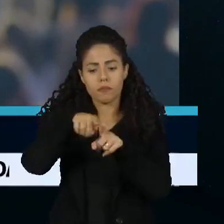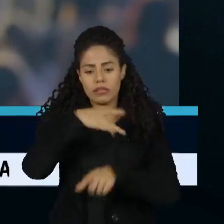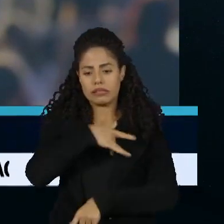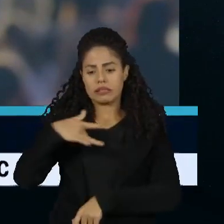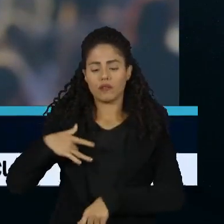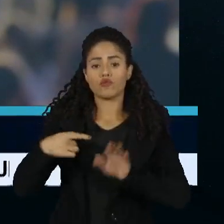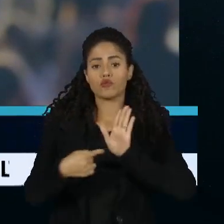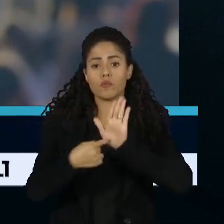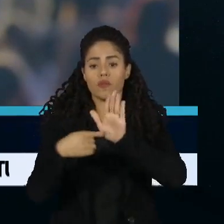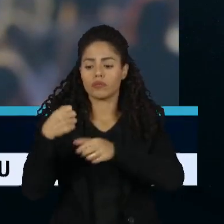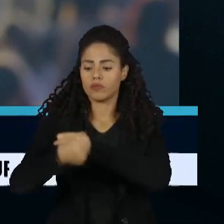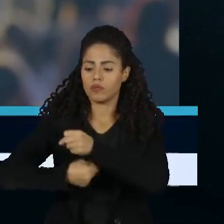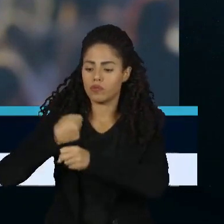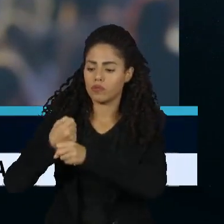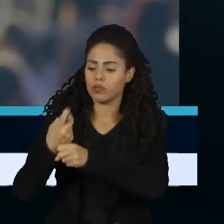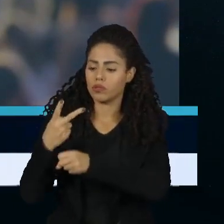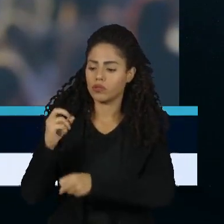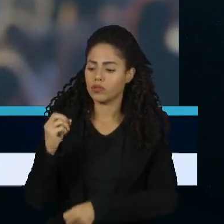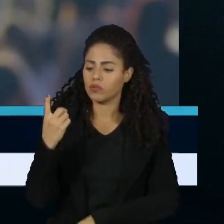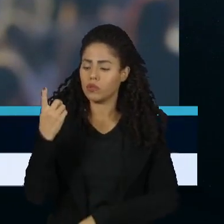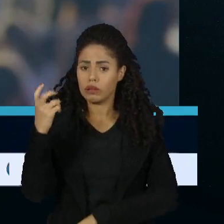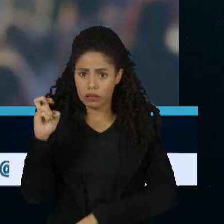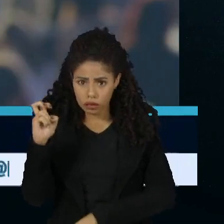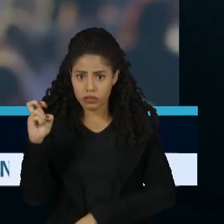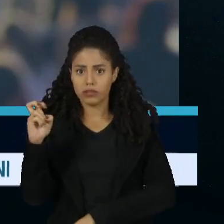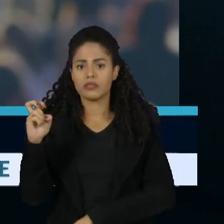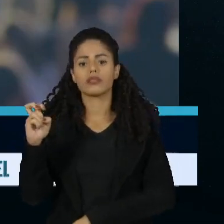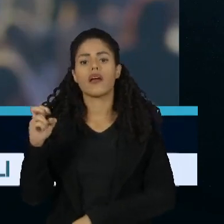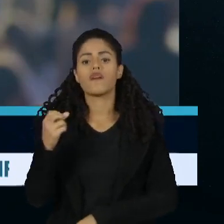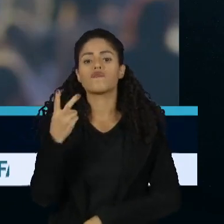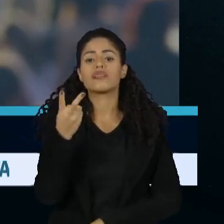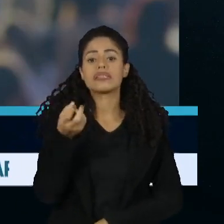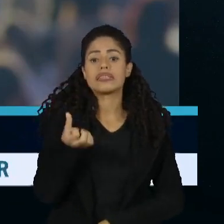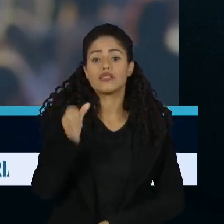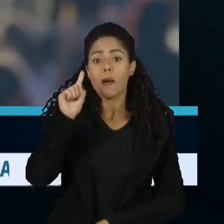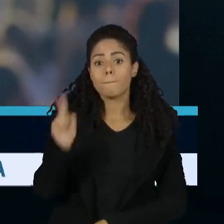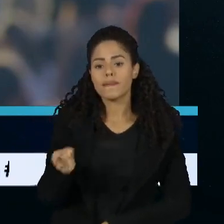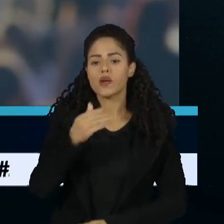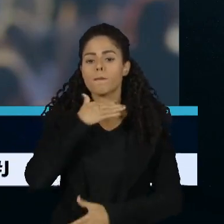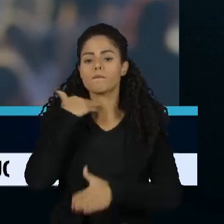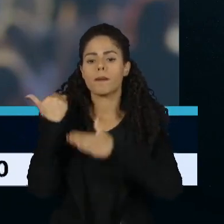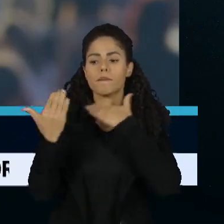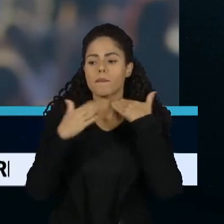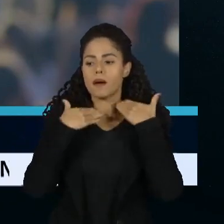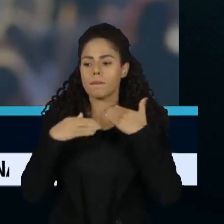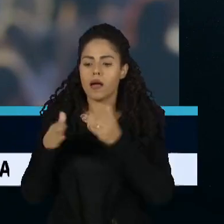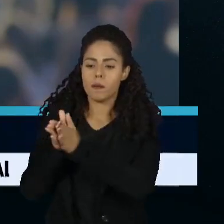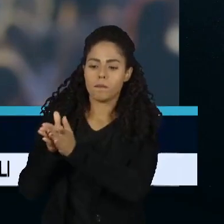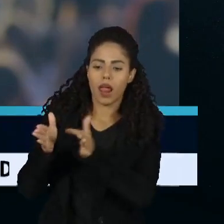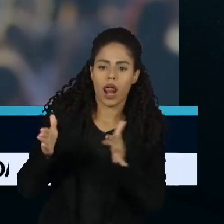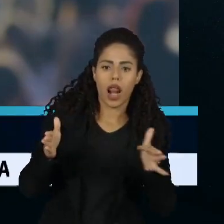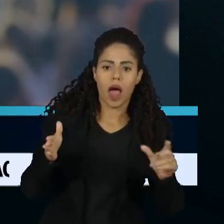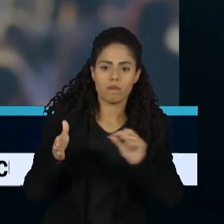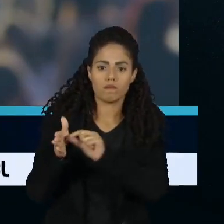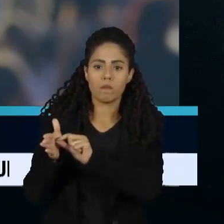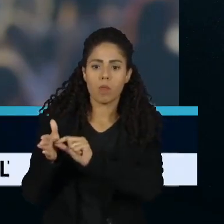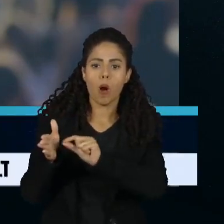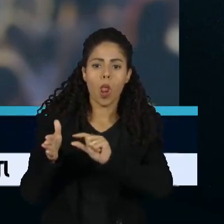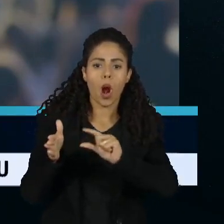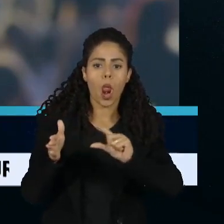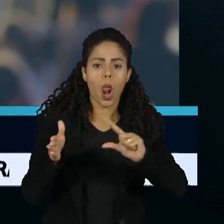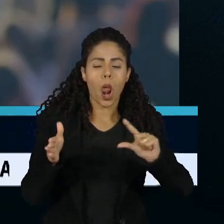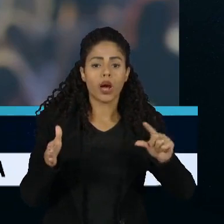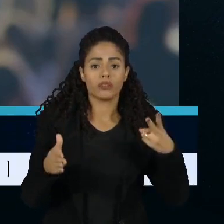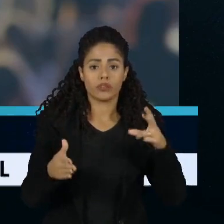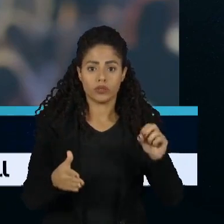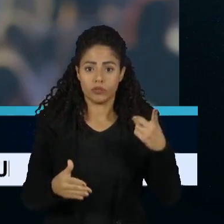que em 2015 a doença causou mais de 26 mil mortes e passou para mais de 29 mil em 2019,